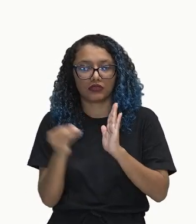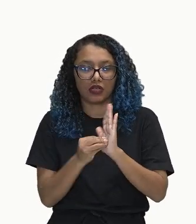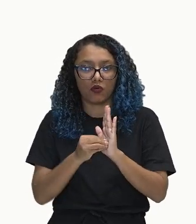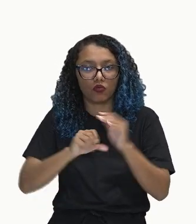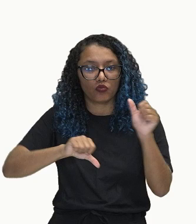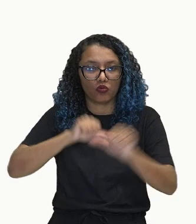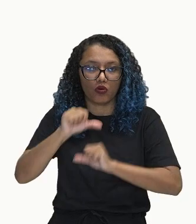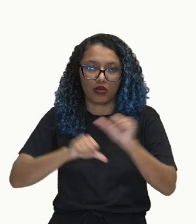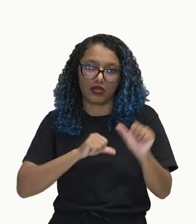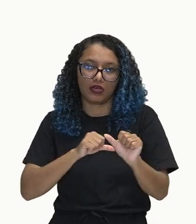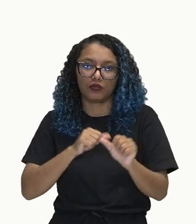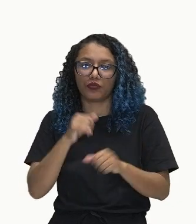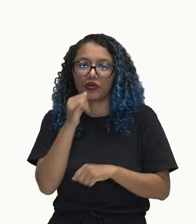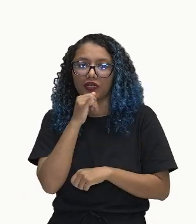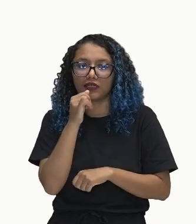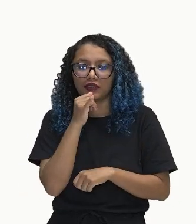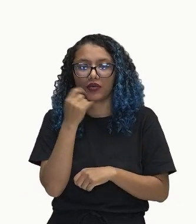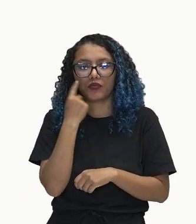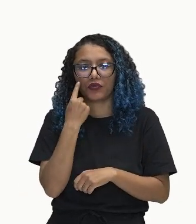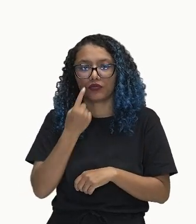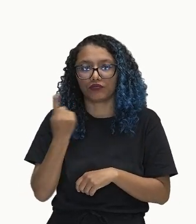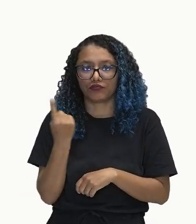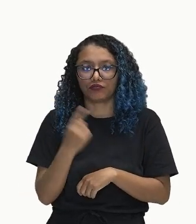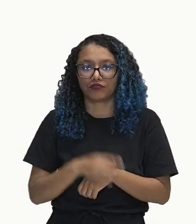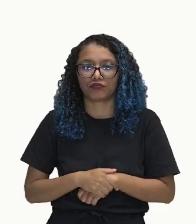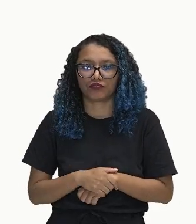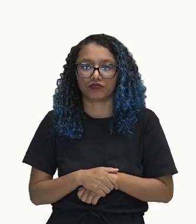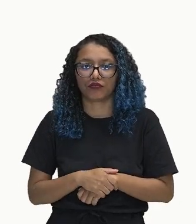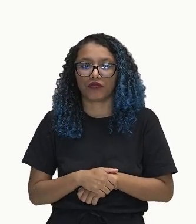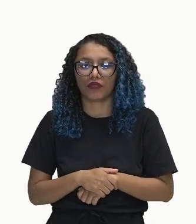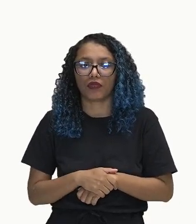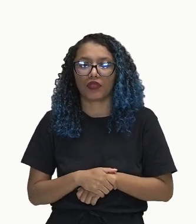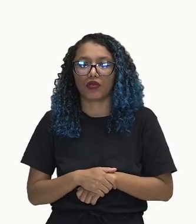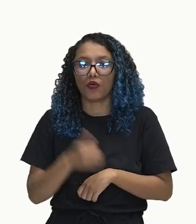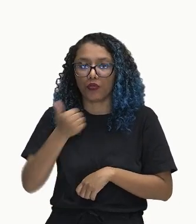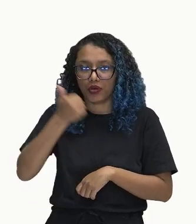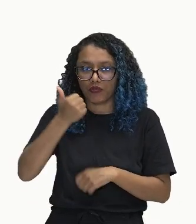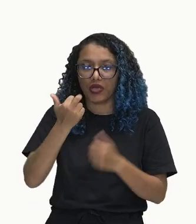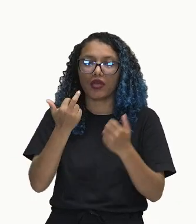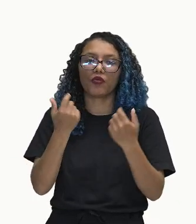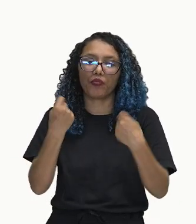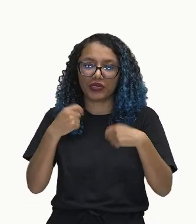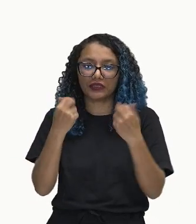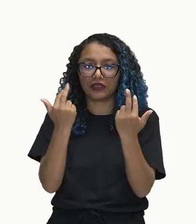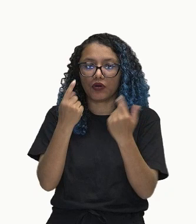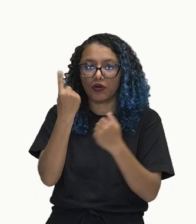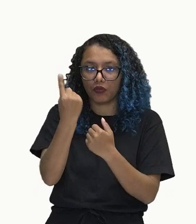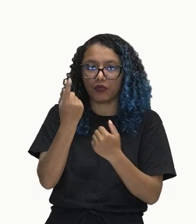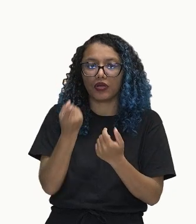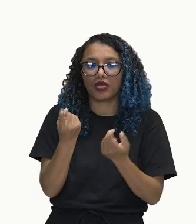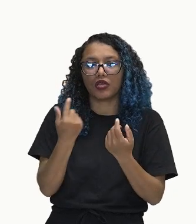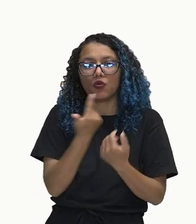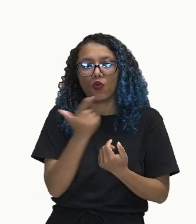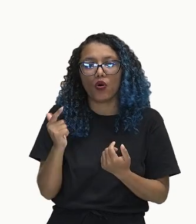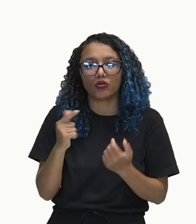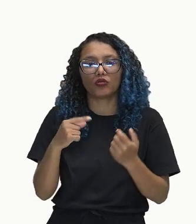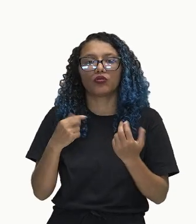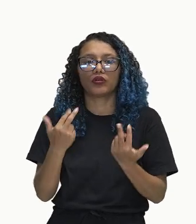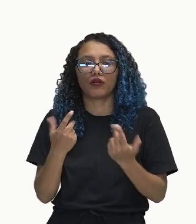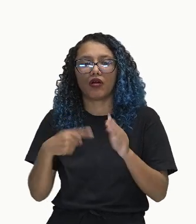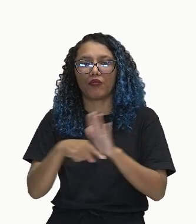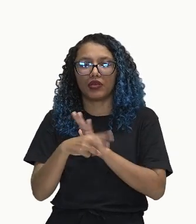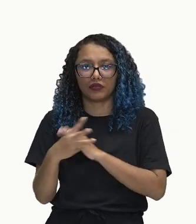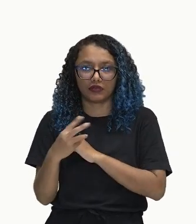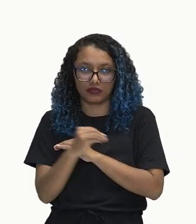vale menos 1, e multiplicados, o valor é igual ao termo independente, que no caso aqui é